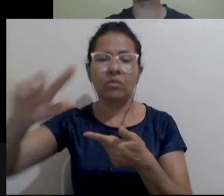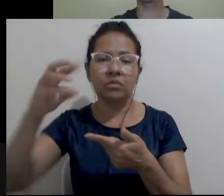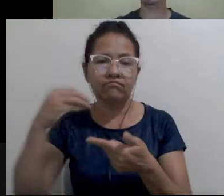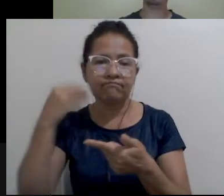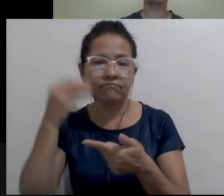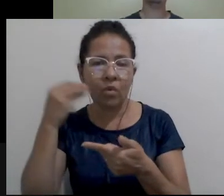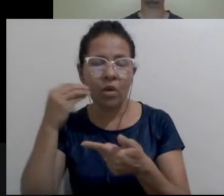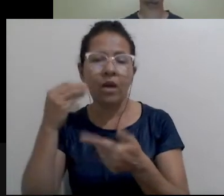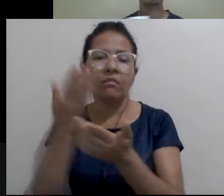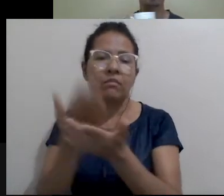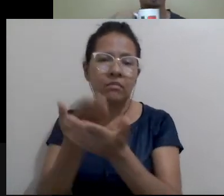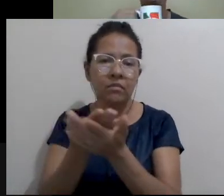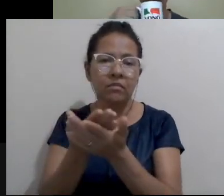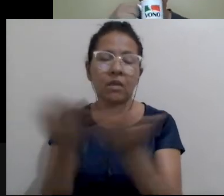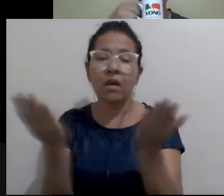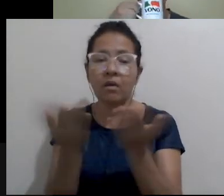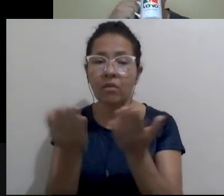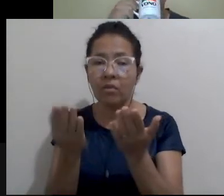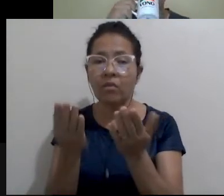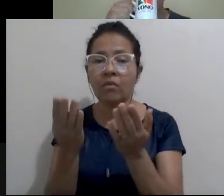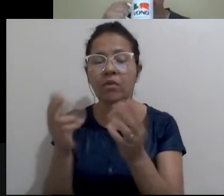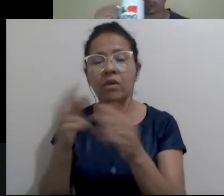muito interessante. A gente vai ver algumas situações diferentes agora,